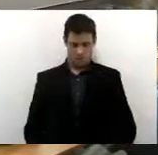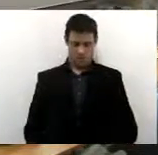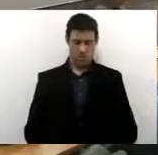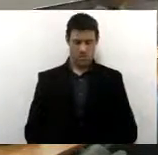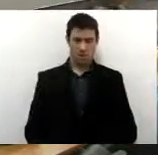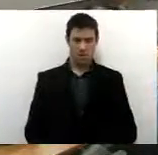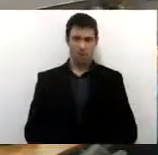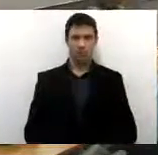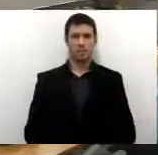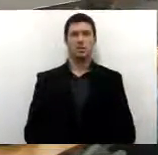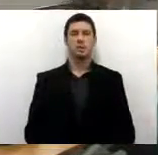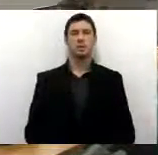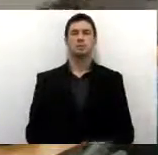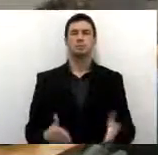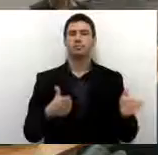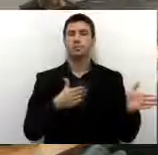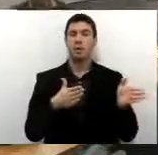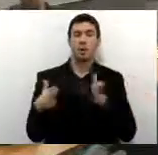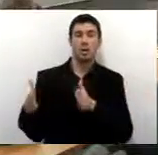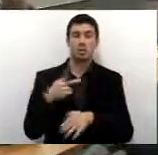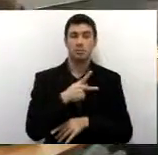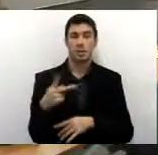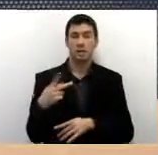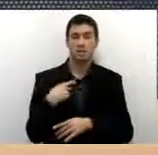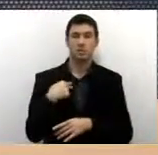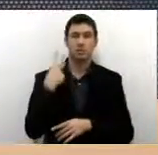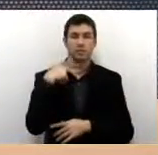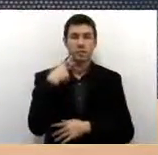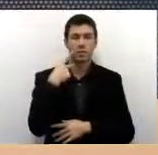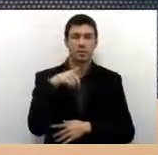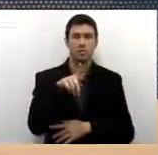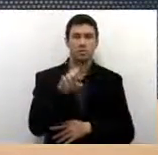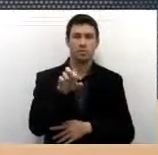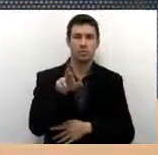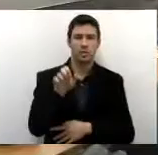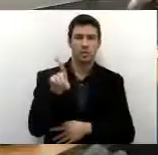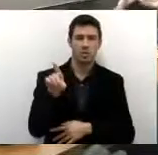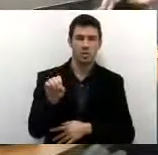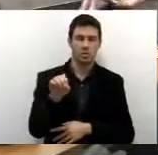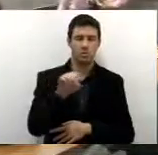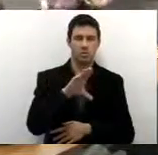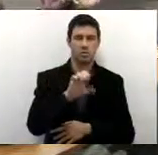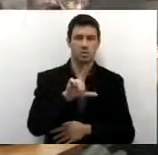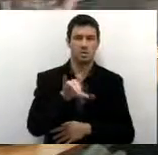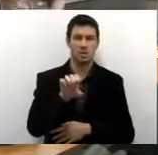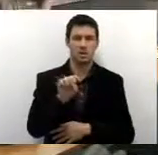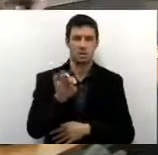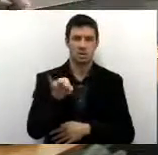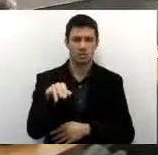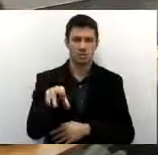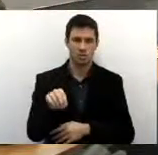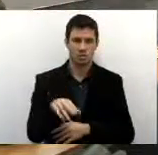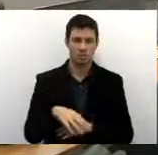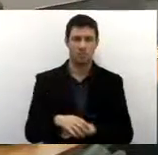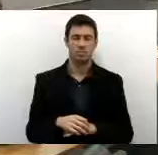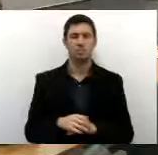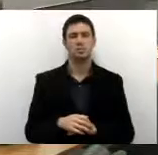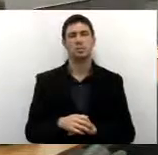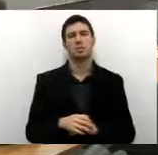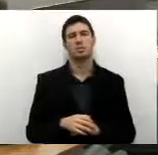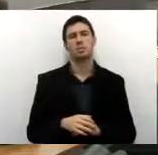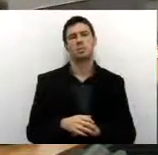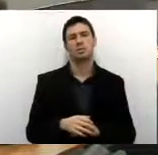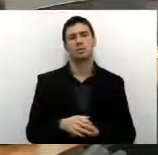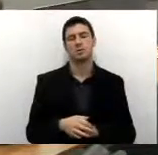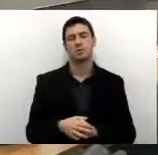Pela ordem, senhor presidente. Pela ordem, nobre vereador Geraldo Celestino. Primeiro quero cumprimentar nosso amigo, assim eu